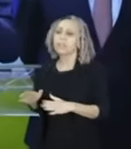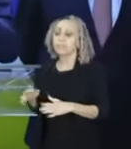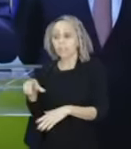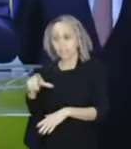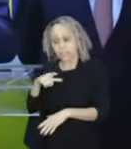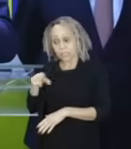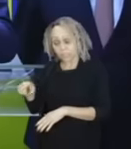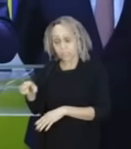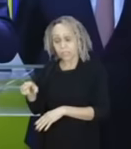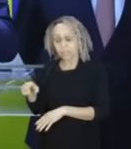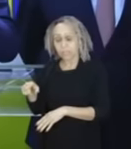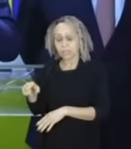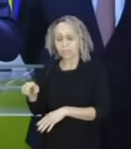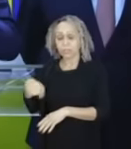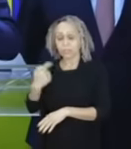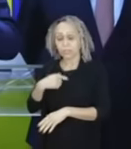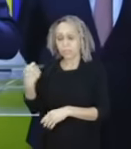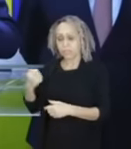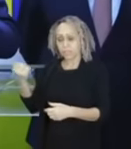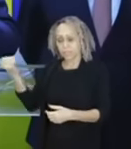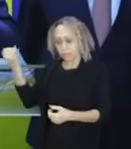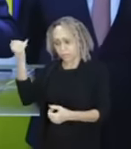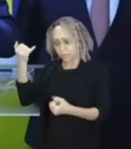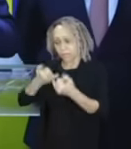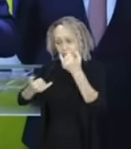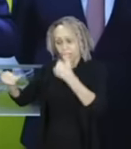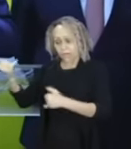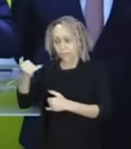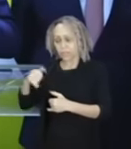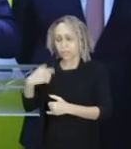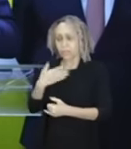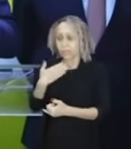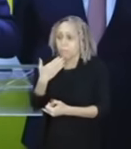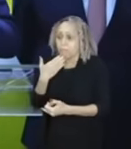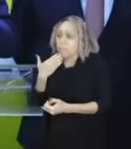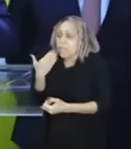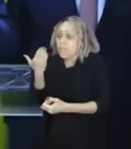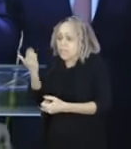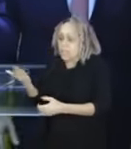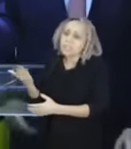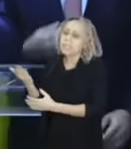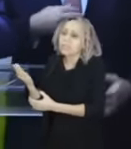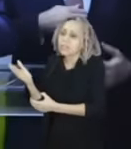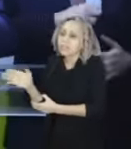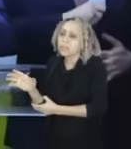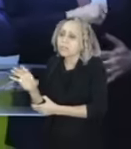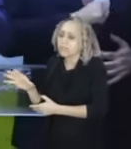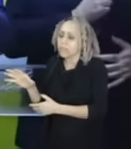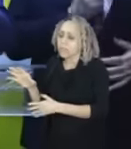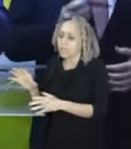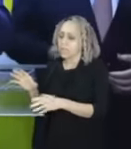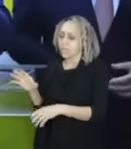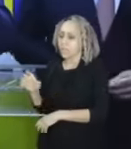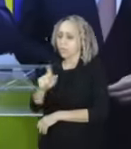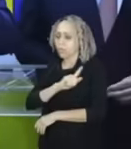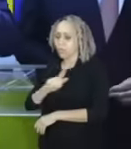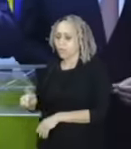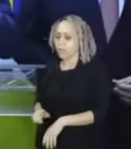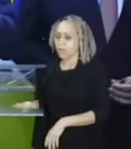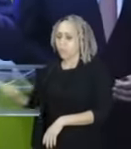de ser informado então nós estamos pedindo para o governo federal